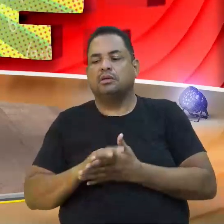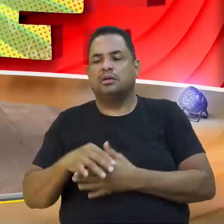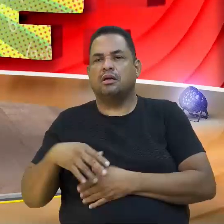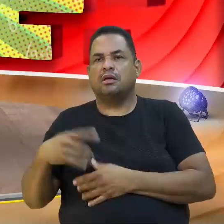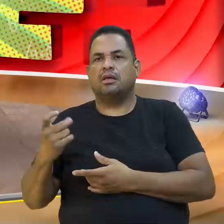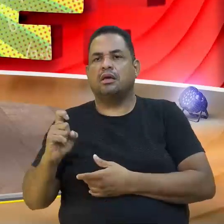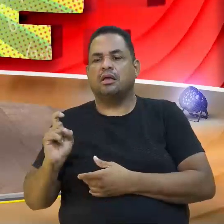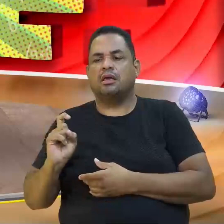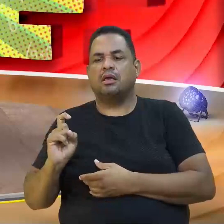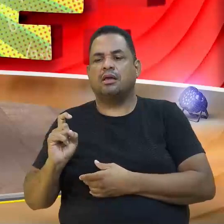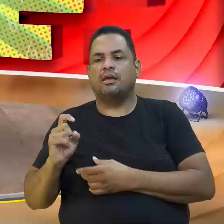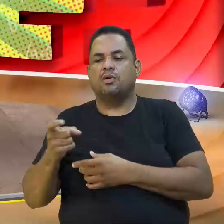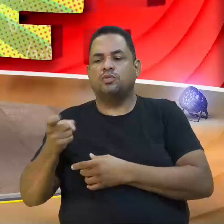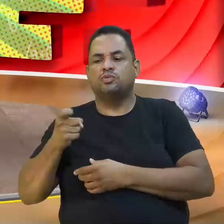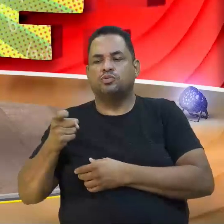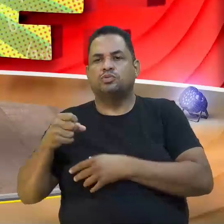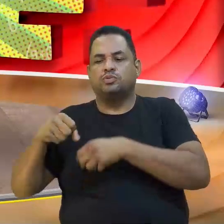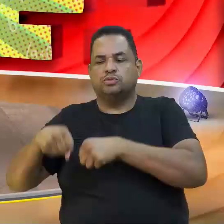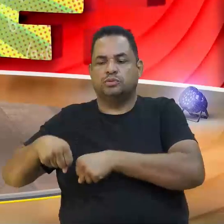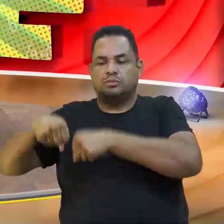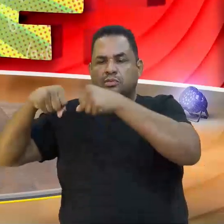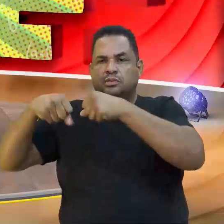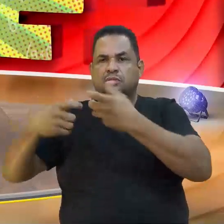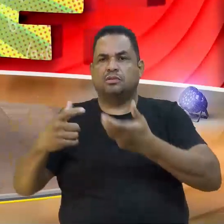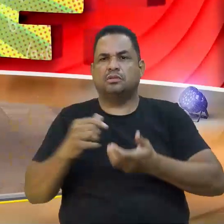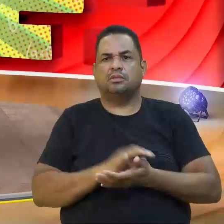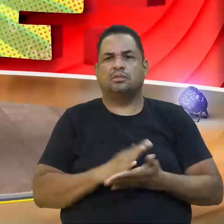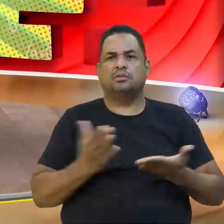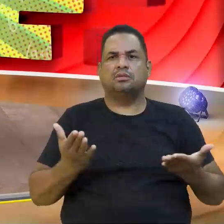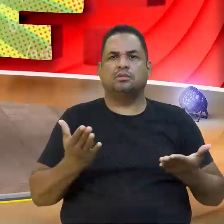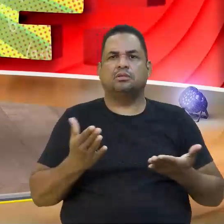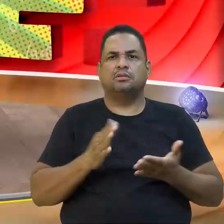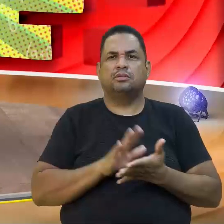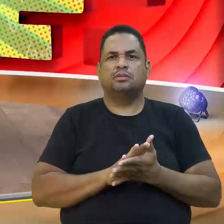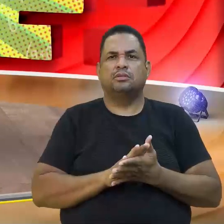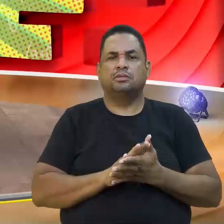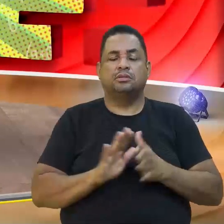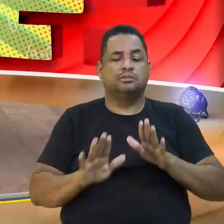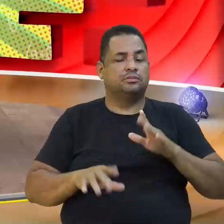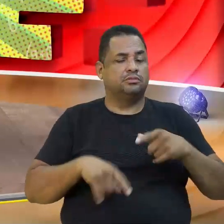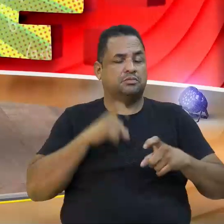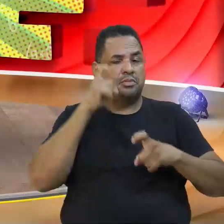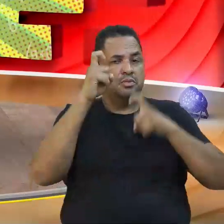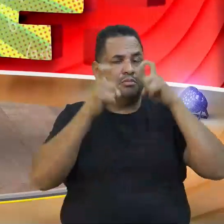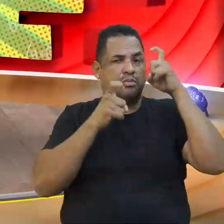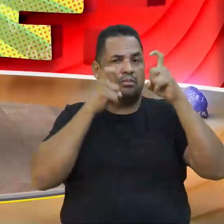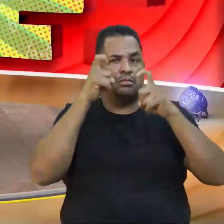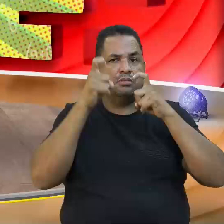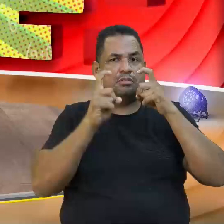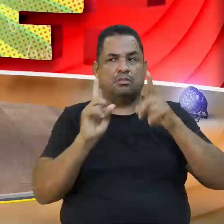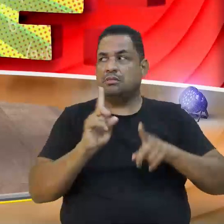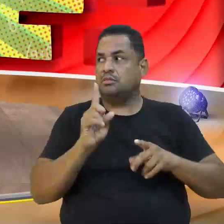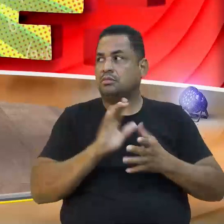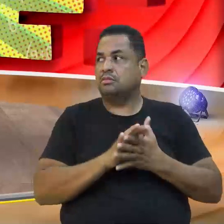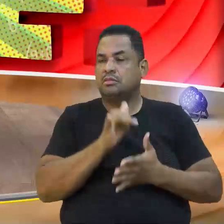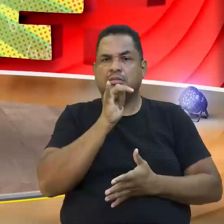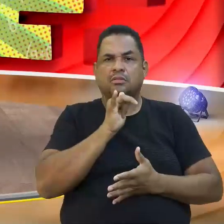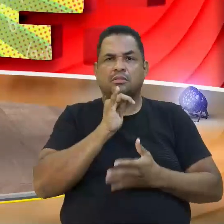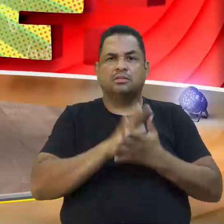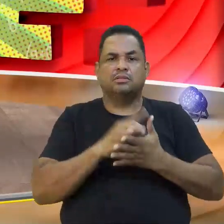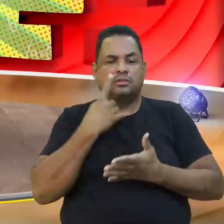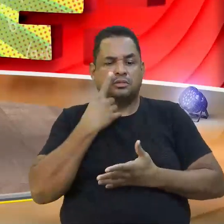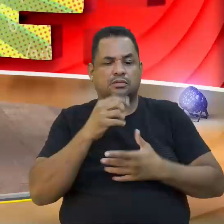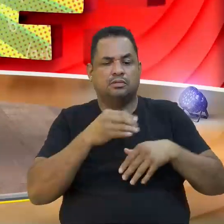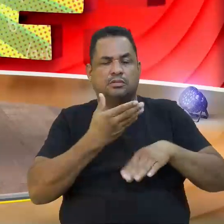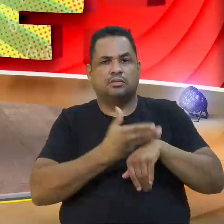fosse o contrário, aí seria o dobro. Mas não se preocupem, tá? É só um exemplo para você ver na prática o